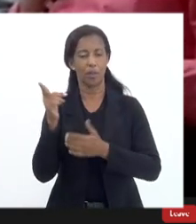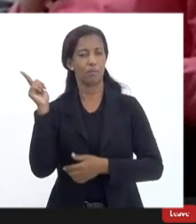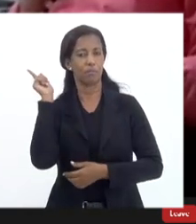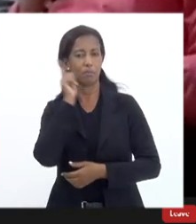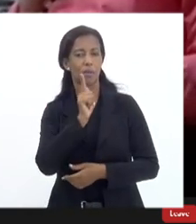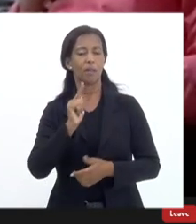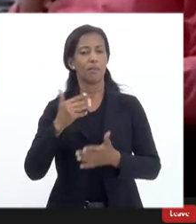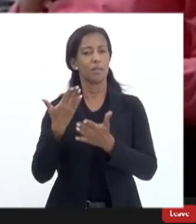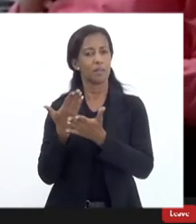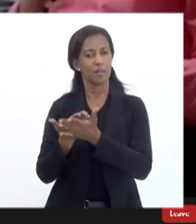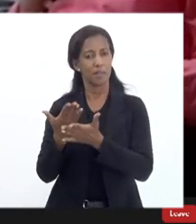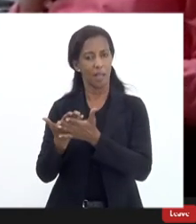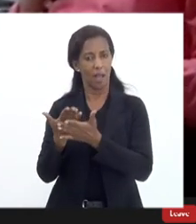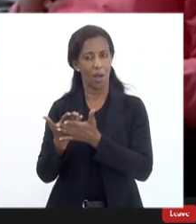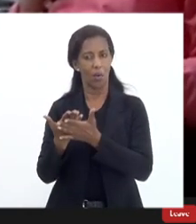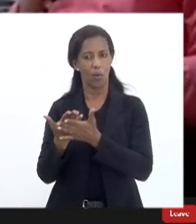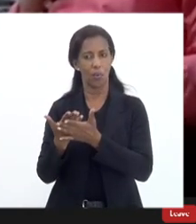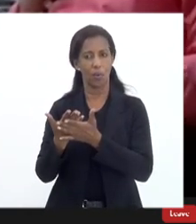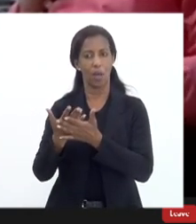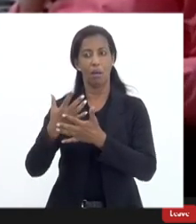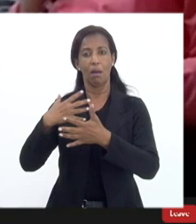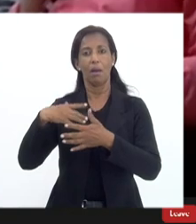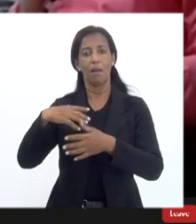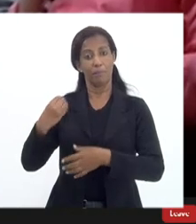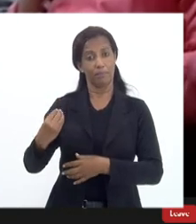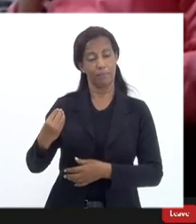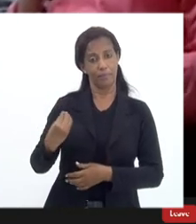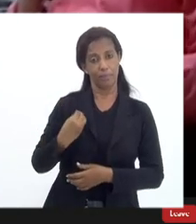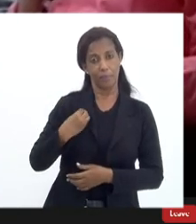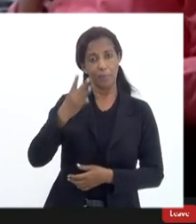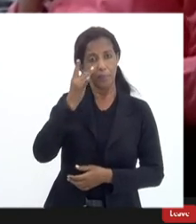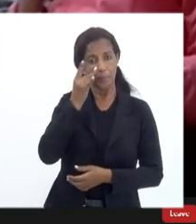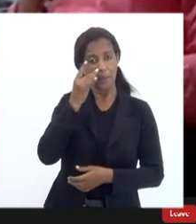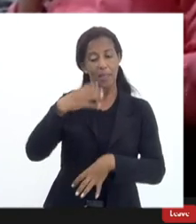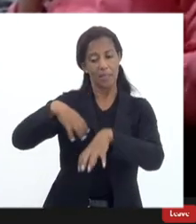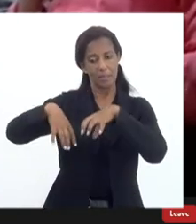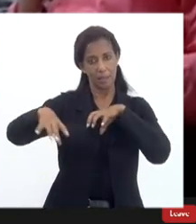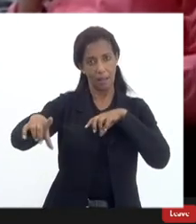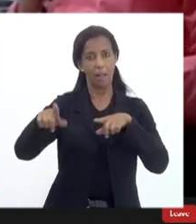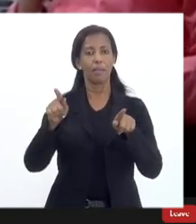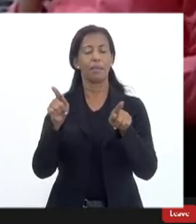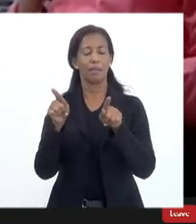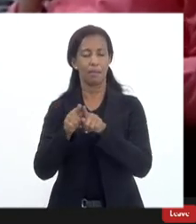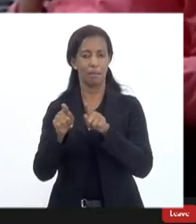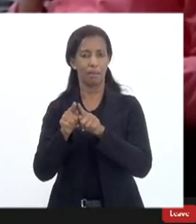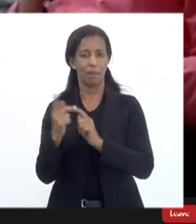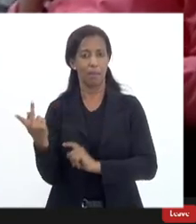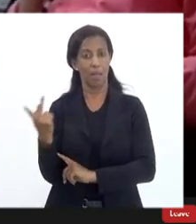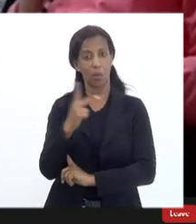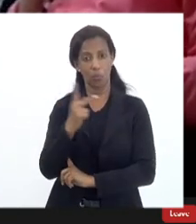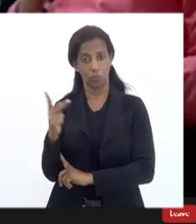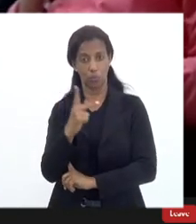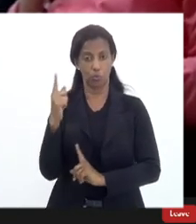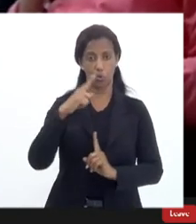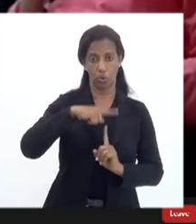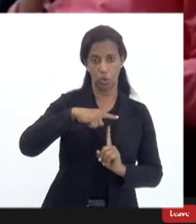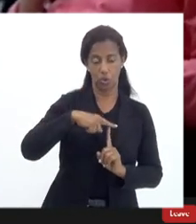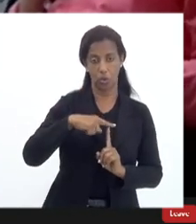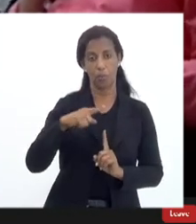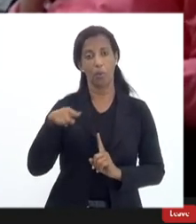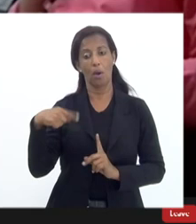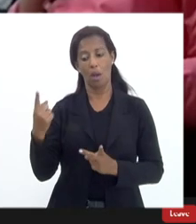aulas síncronas e também simultaneamente o remoto, o ensino remoto. A